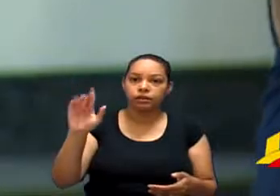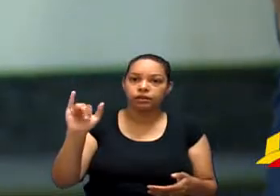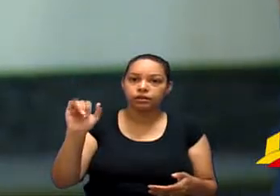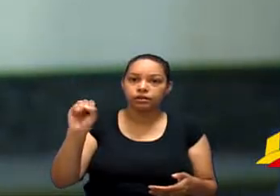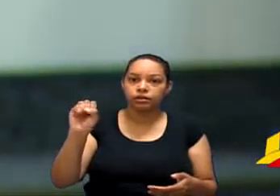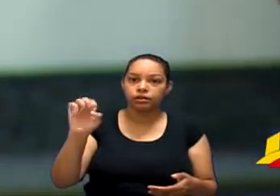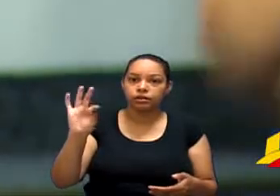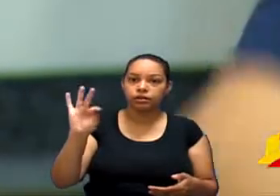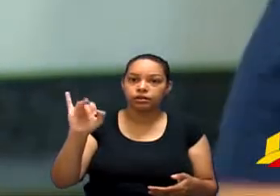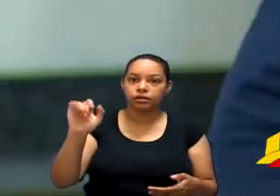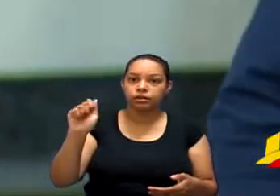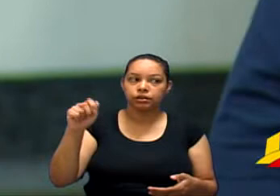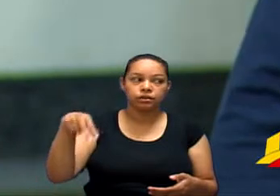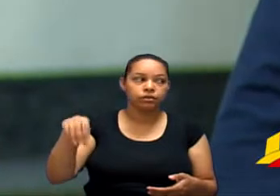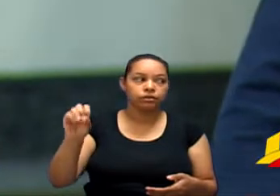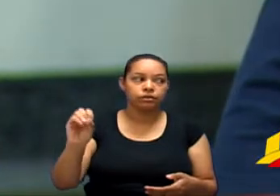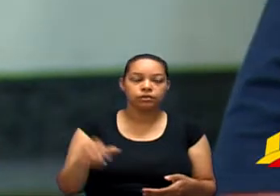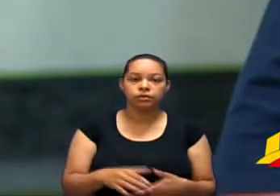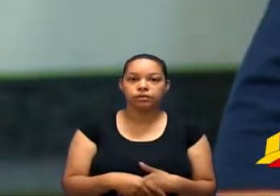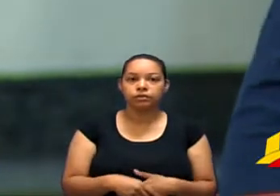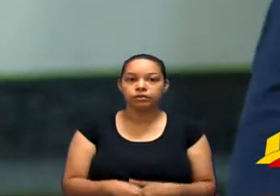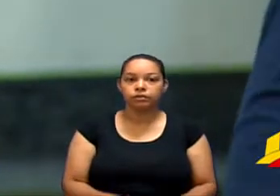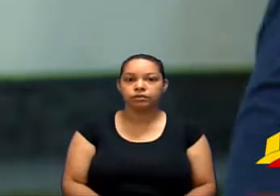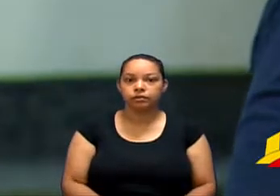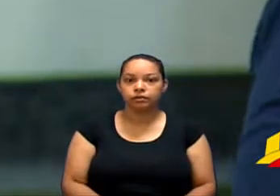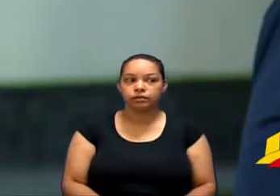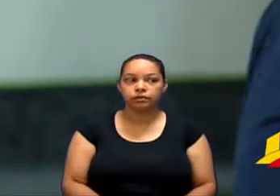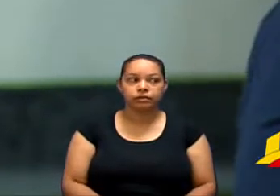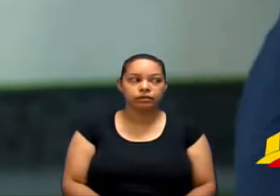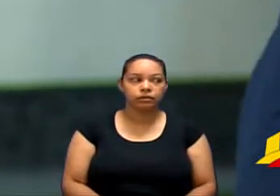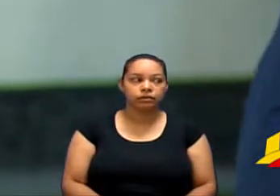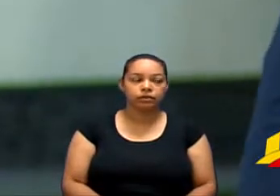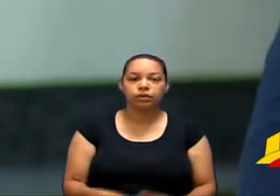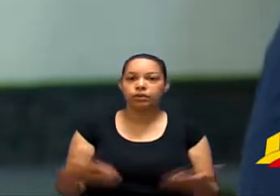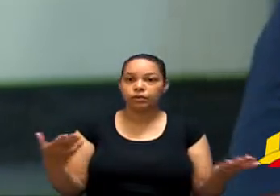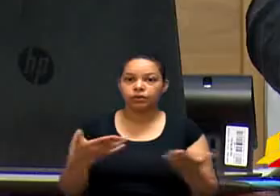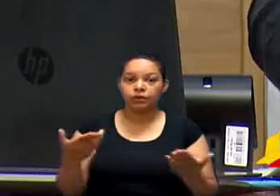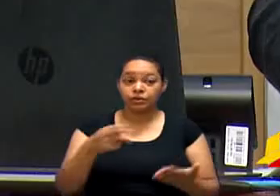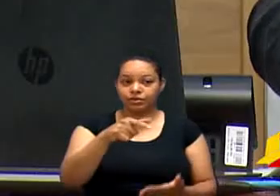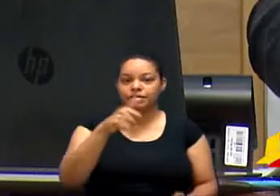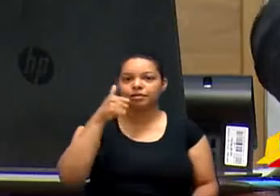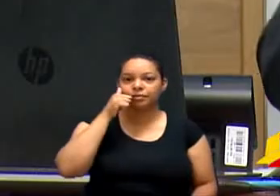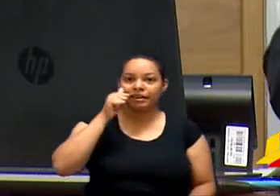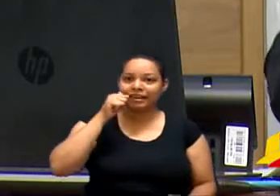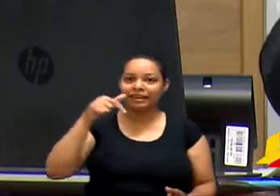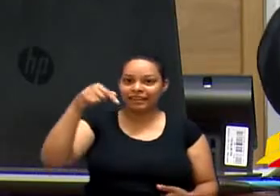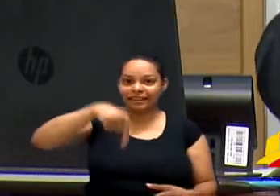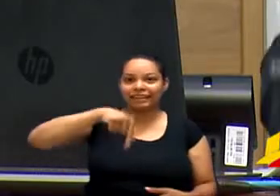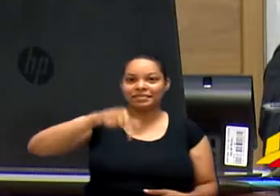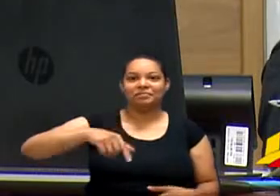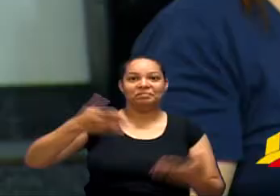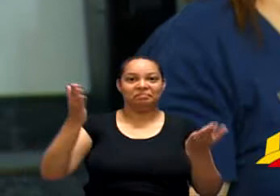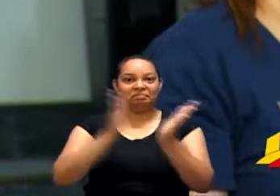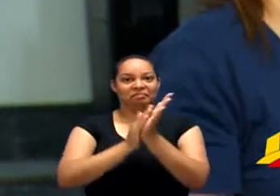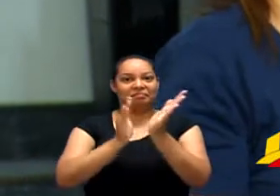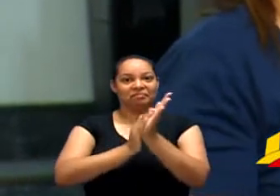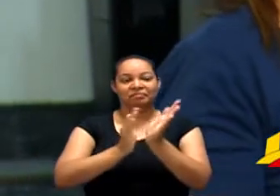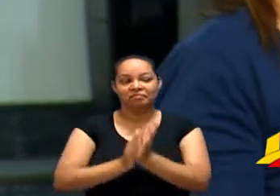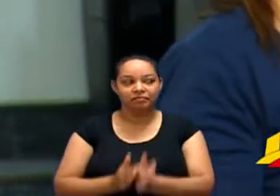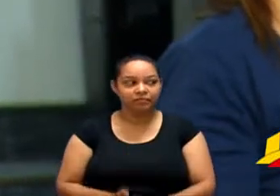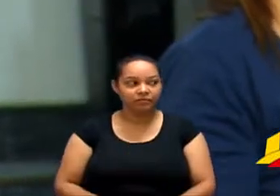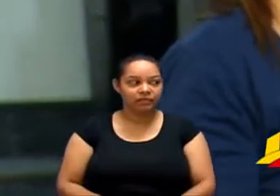acompanhando os trabalhos e olha o Cristiano faz certinho hoje a patroa tá aí e também quero comentar também